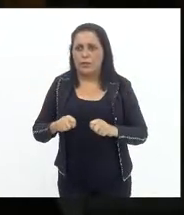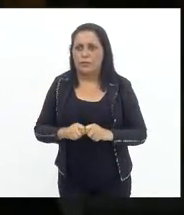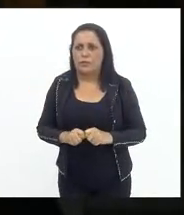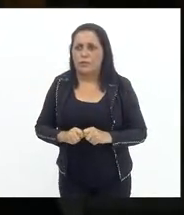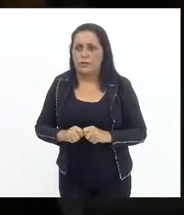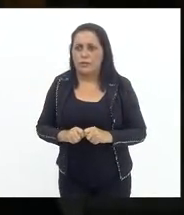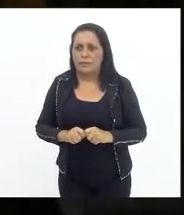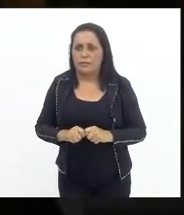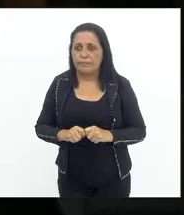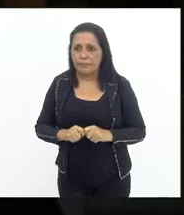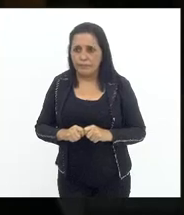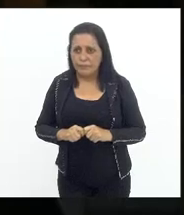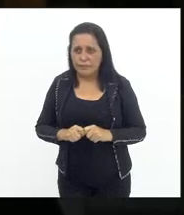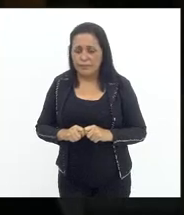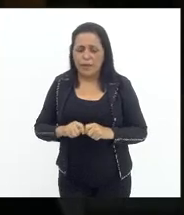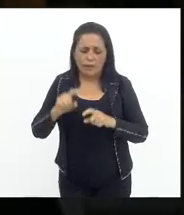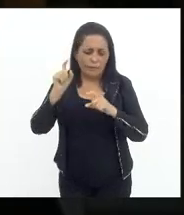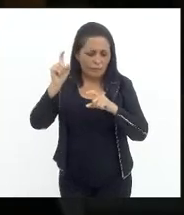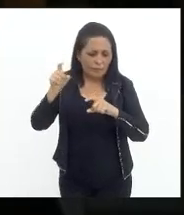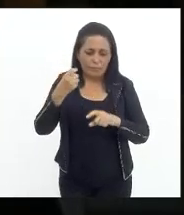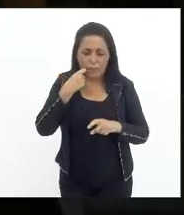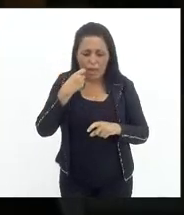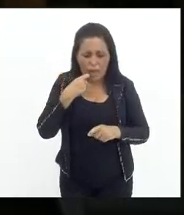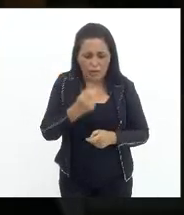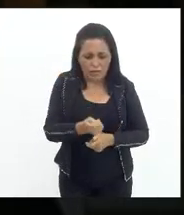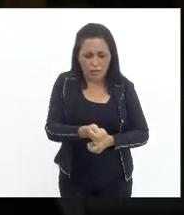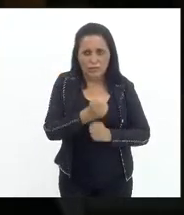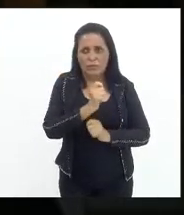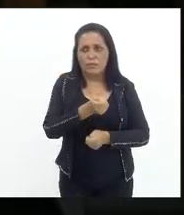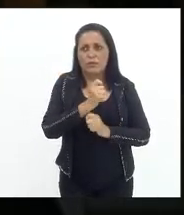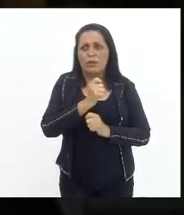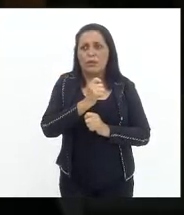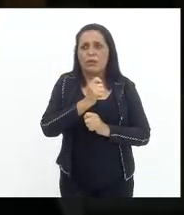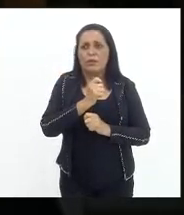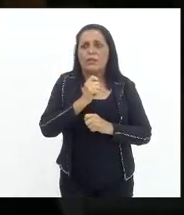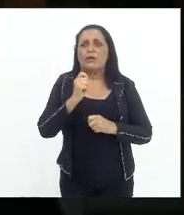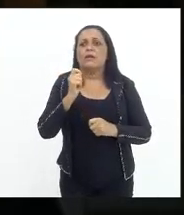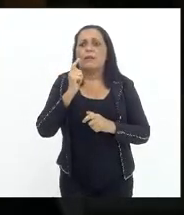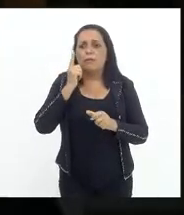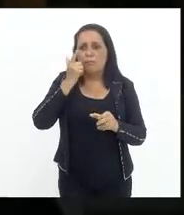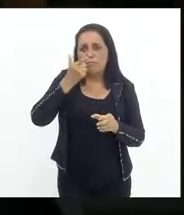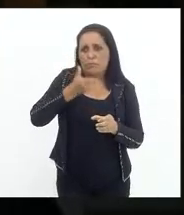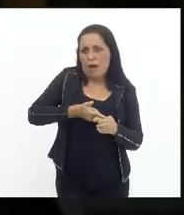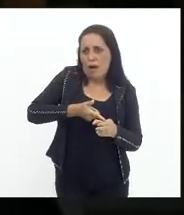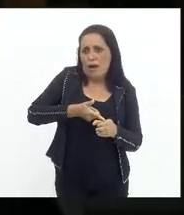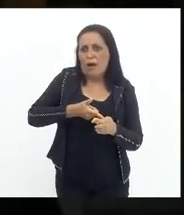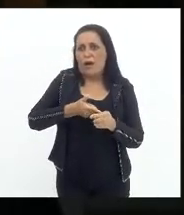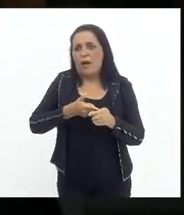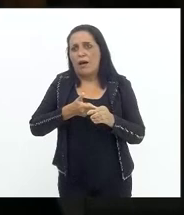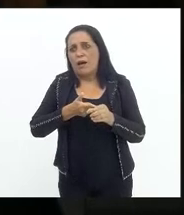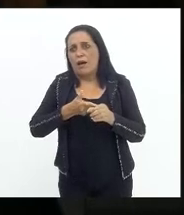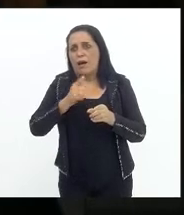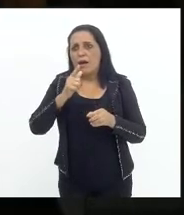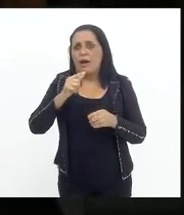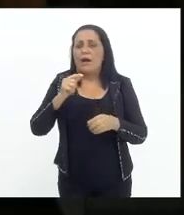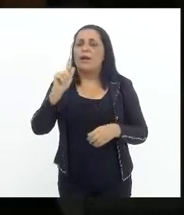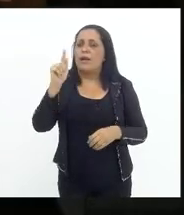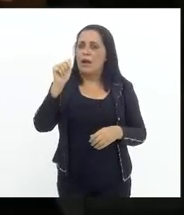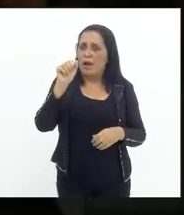Pega a possibilidade da pesca, da indústria de petróleo e gás, da indústria da construção de